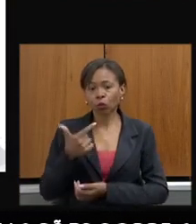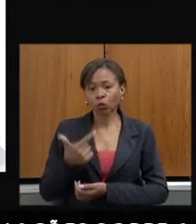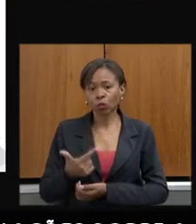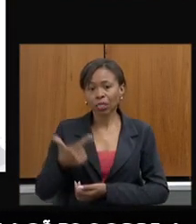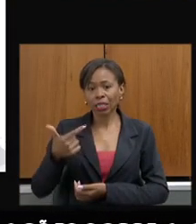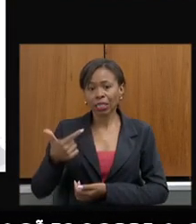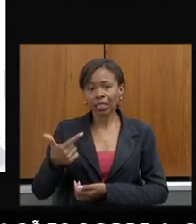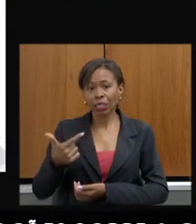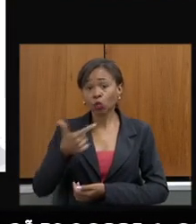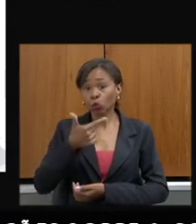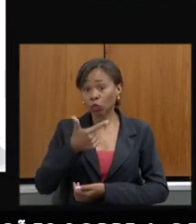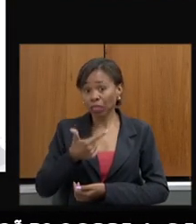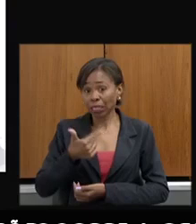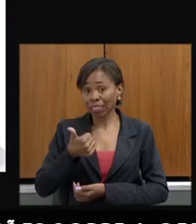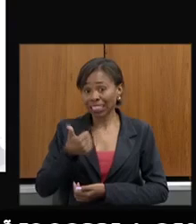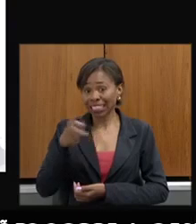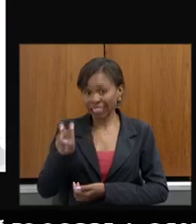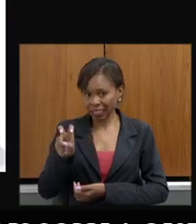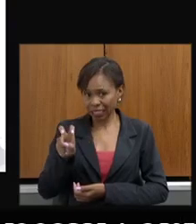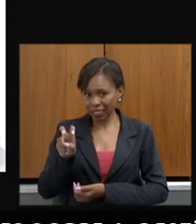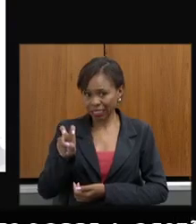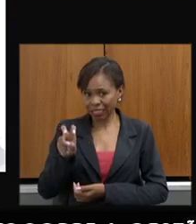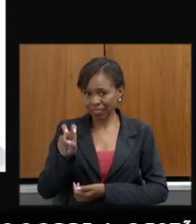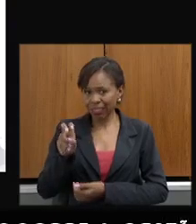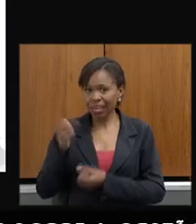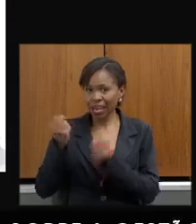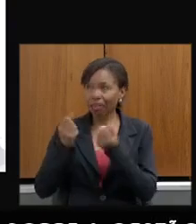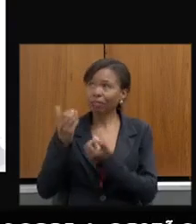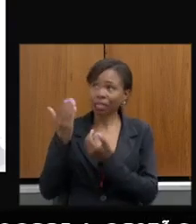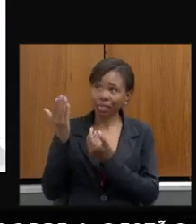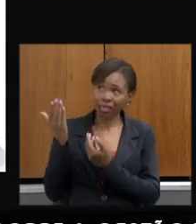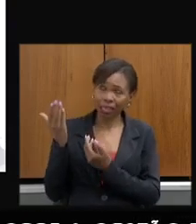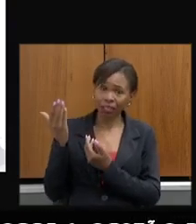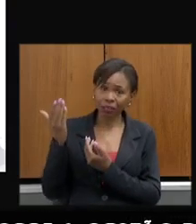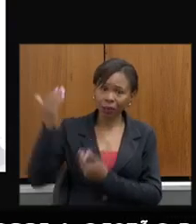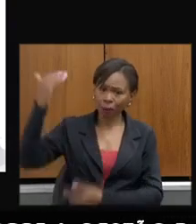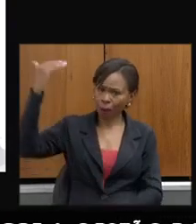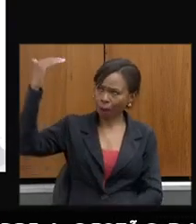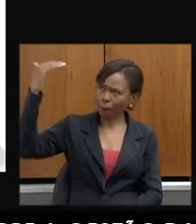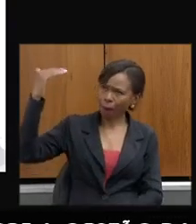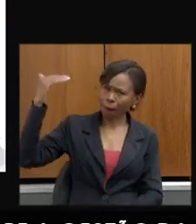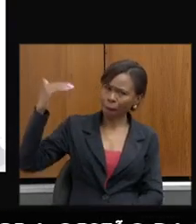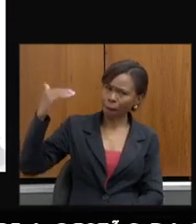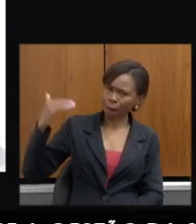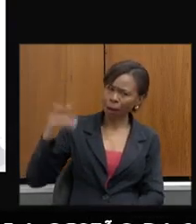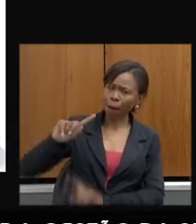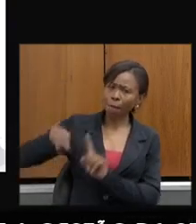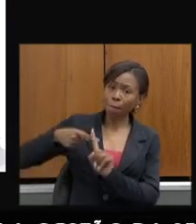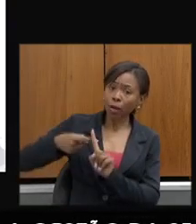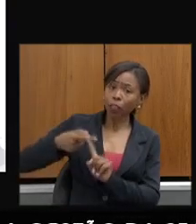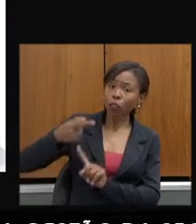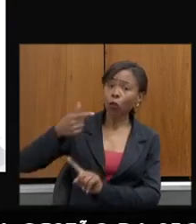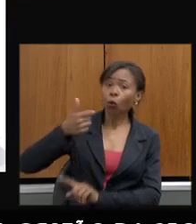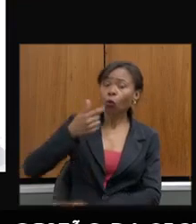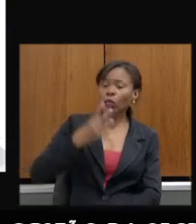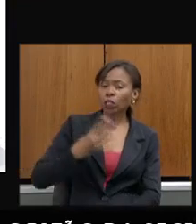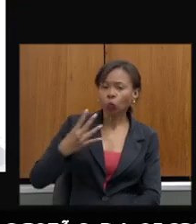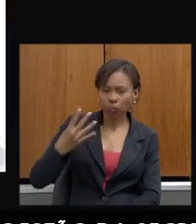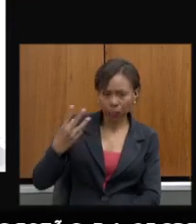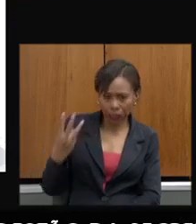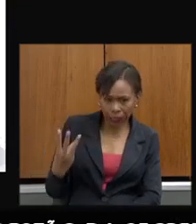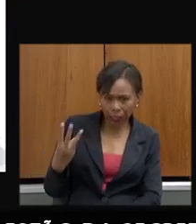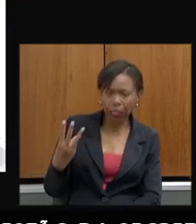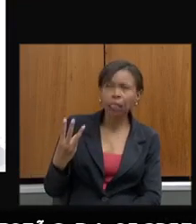215 veículos o detalhamento em baixo do lado direito mais 443 dentro dentro desses